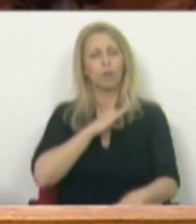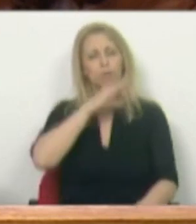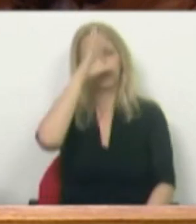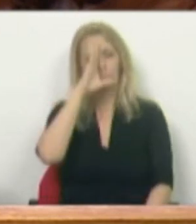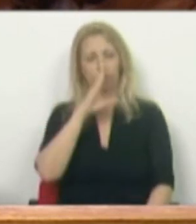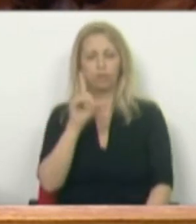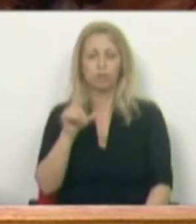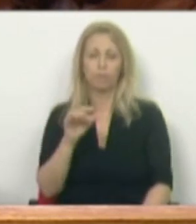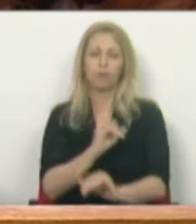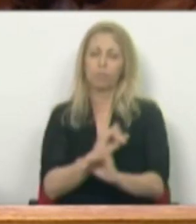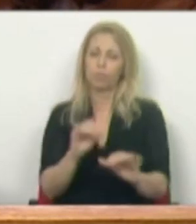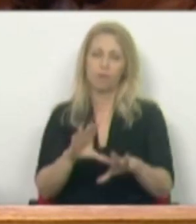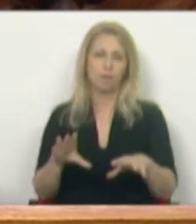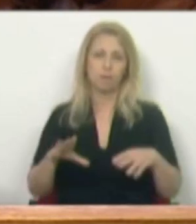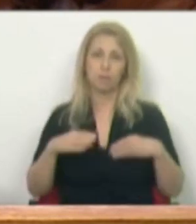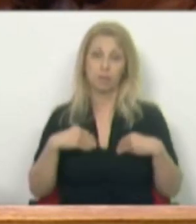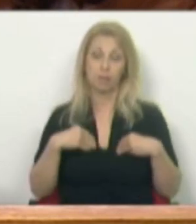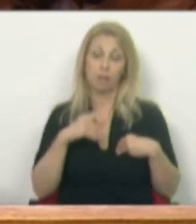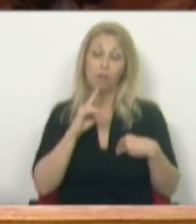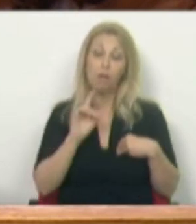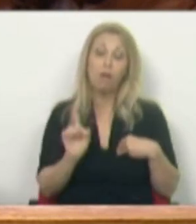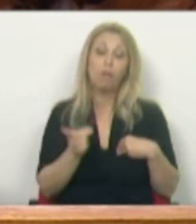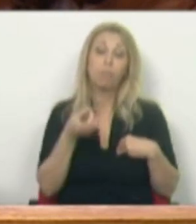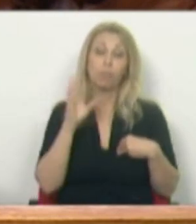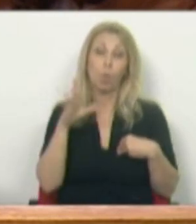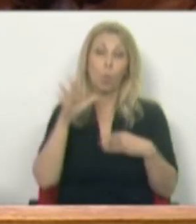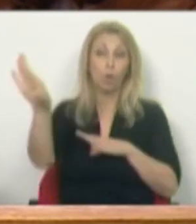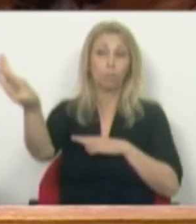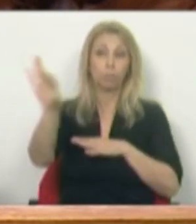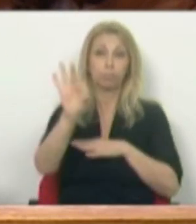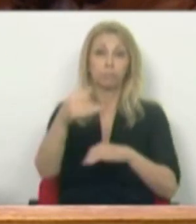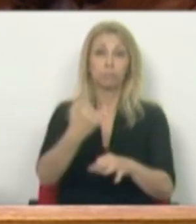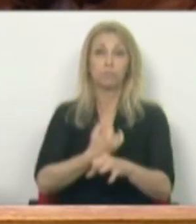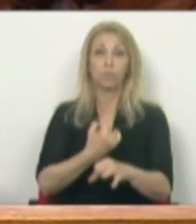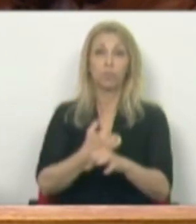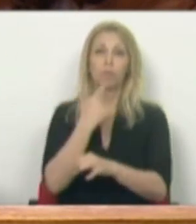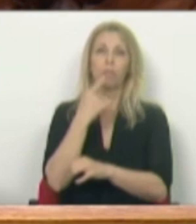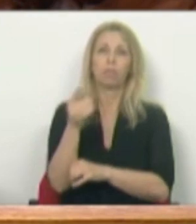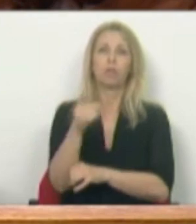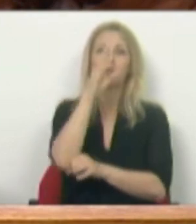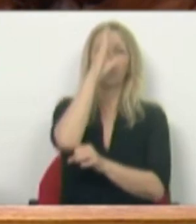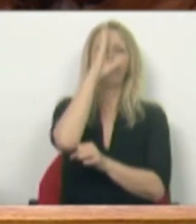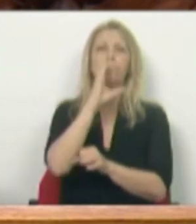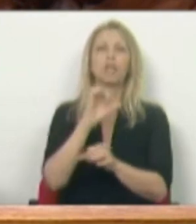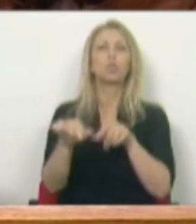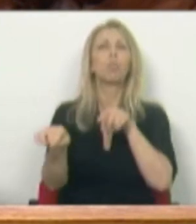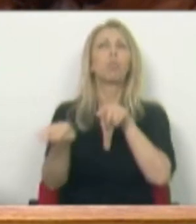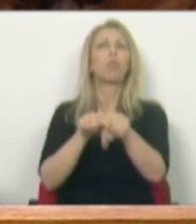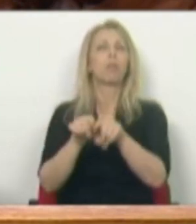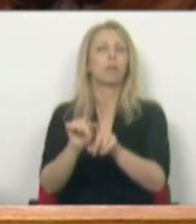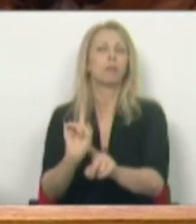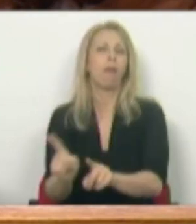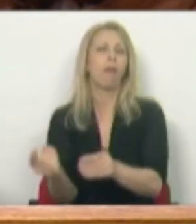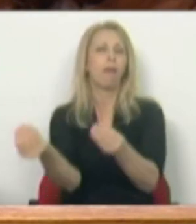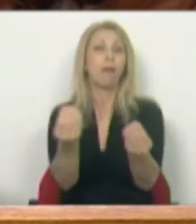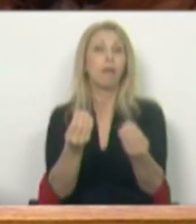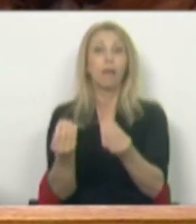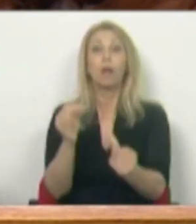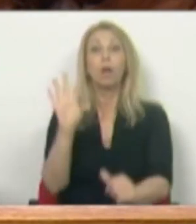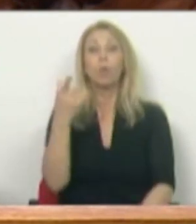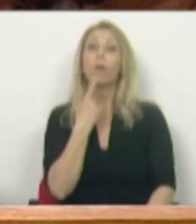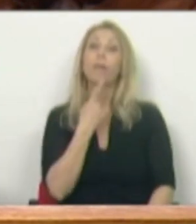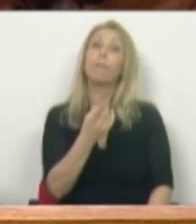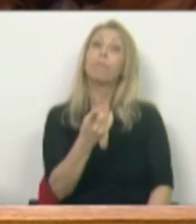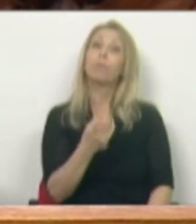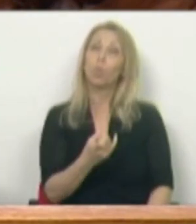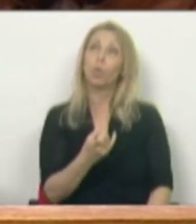isso que, quando o indicaram para o cargo, o catalogaram como sendo um ministro político, que quando lhe seja perguntado